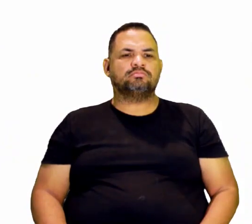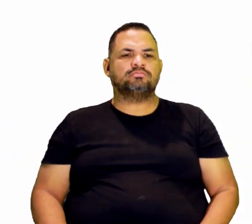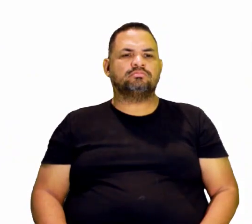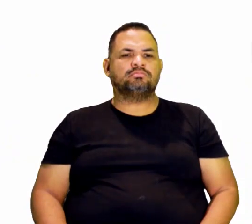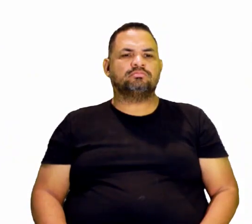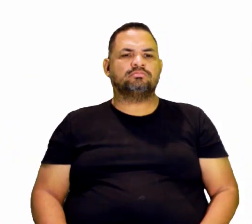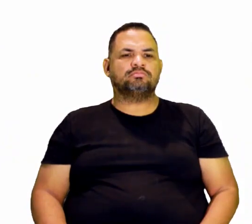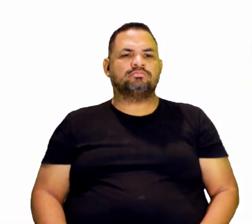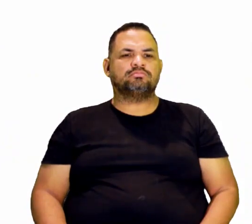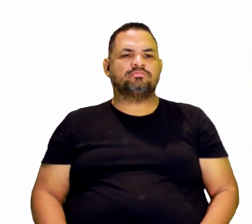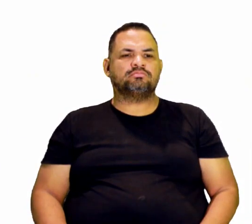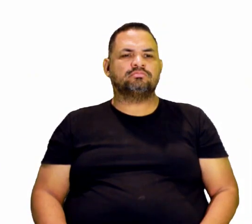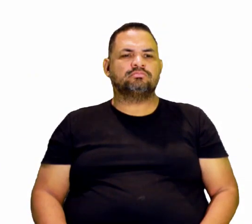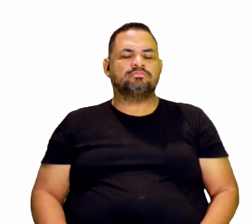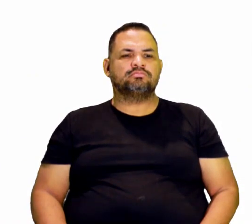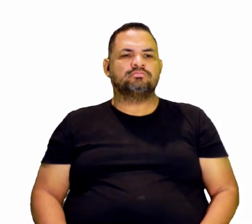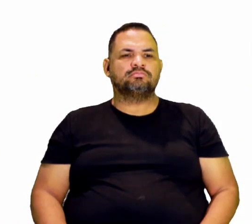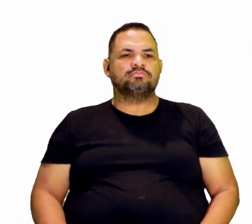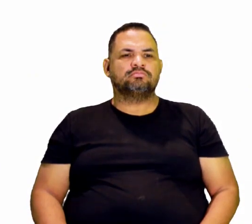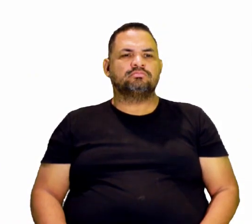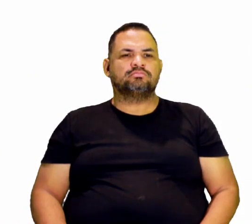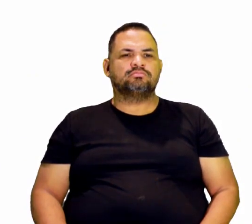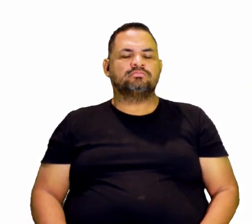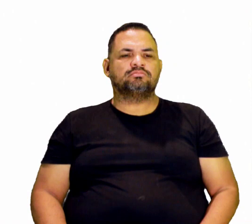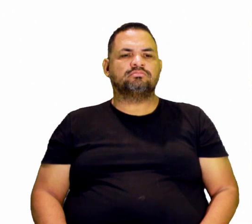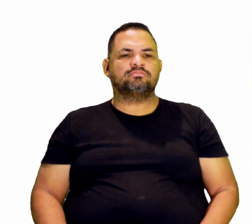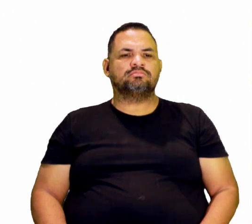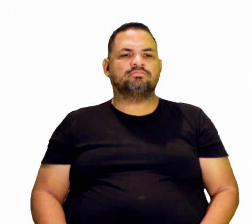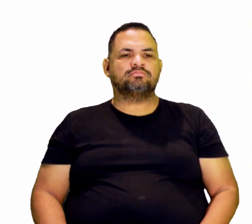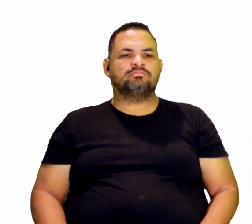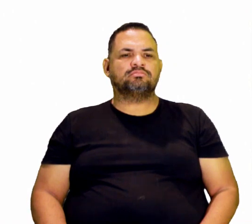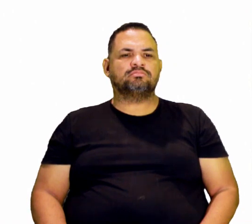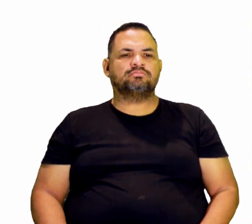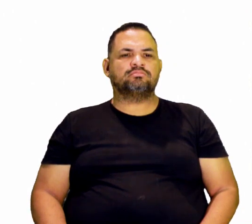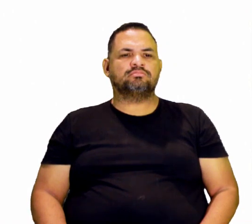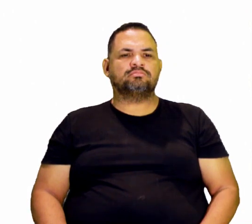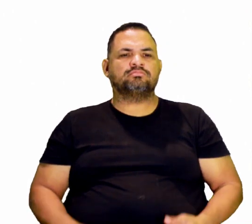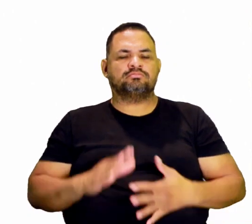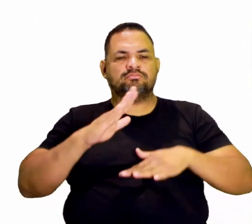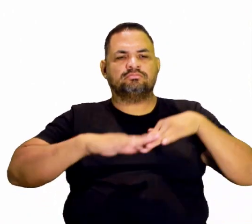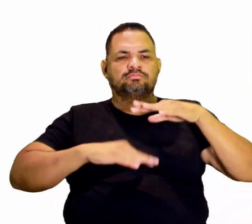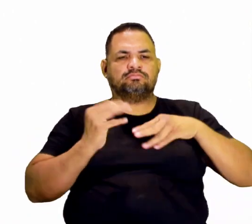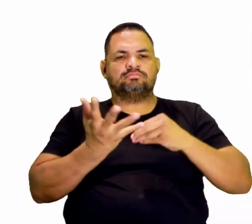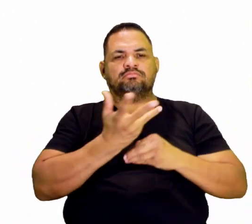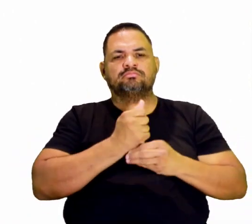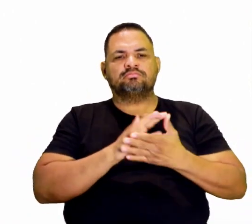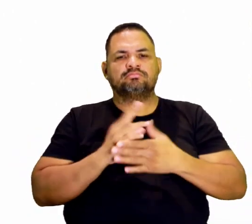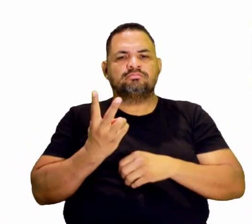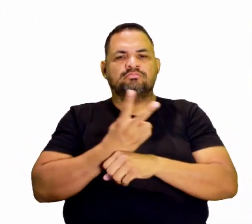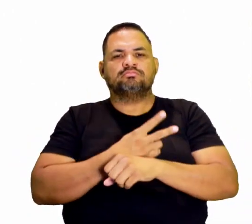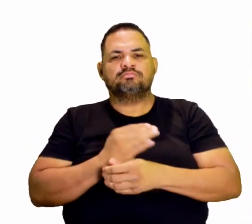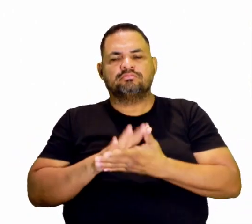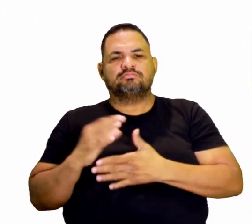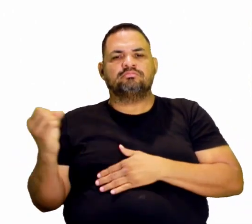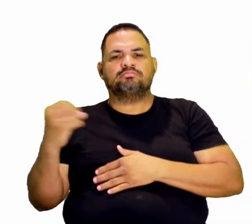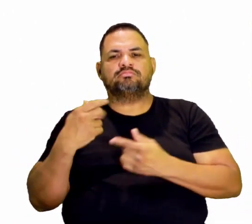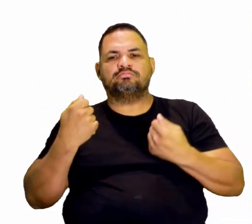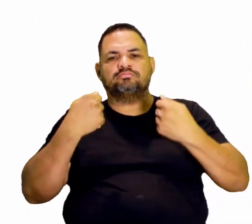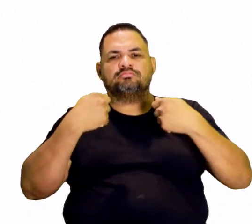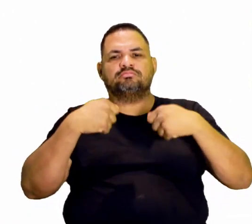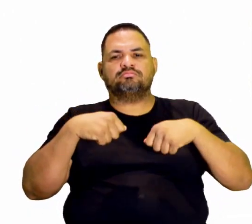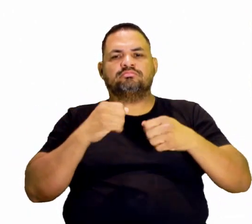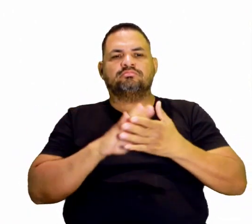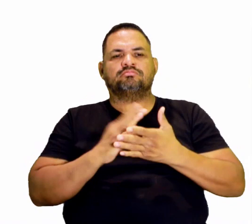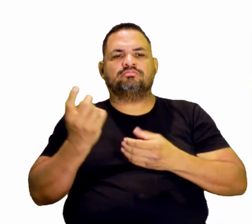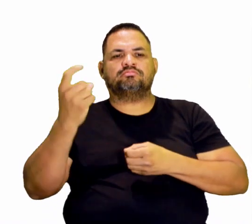Na alternativa C é apenas um, né? Os artistas buscaram novas possibilidades, voltando-se para os